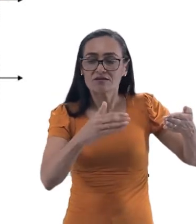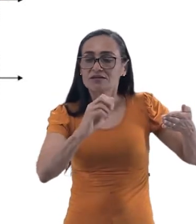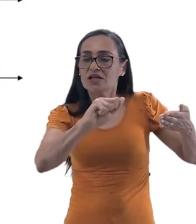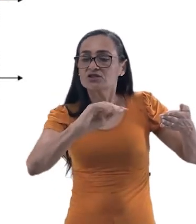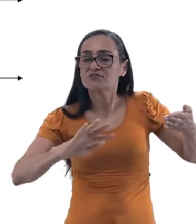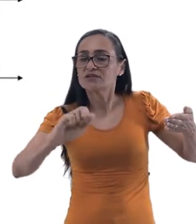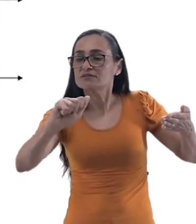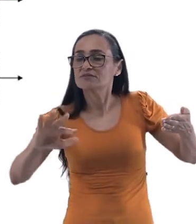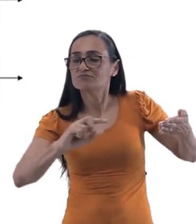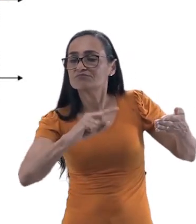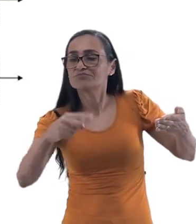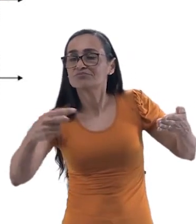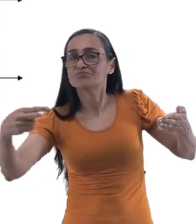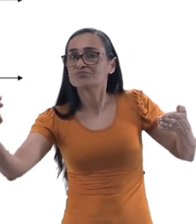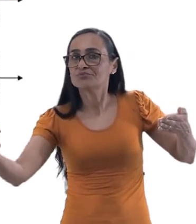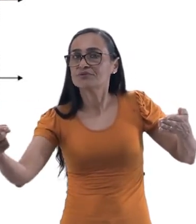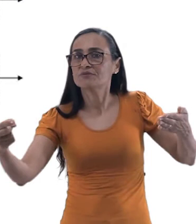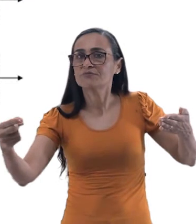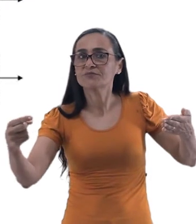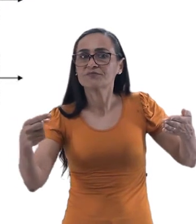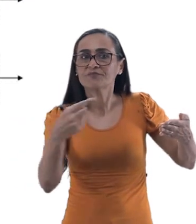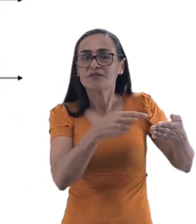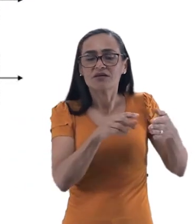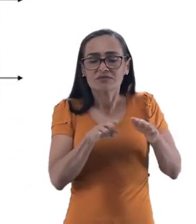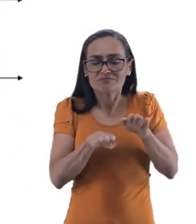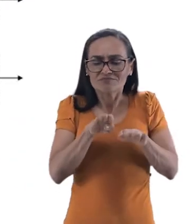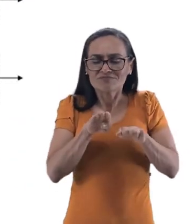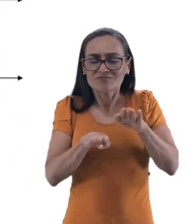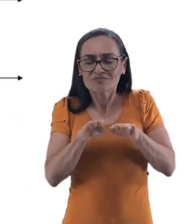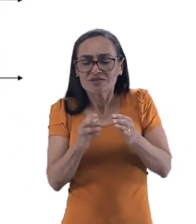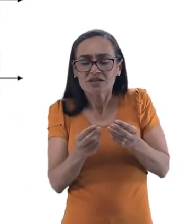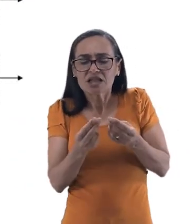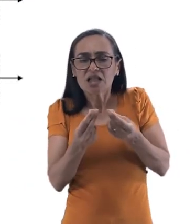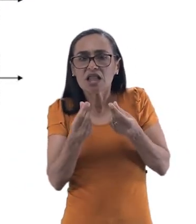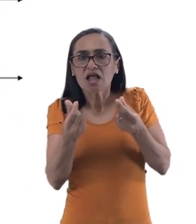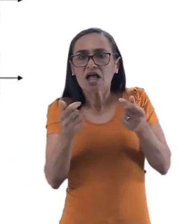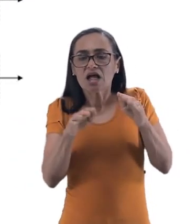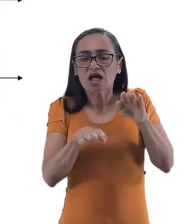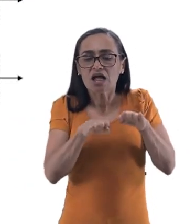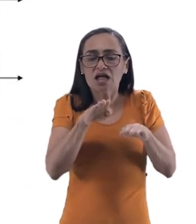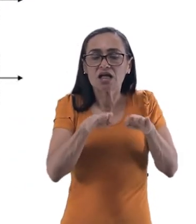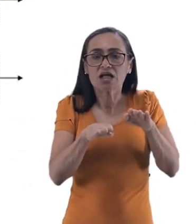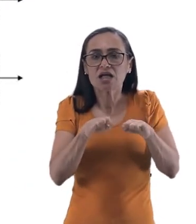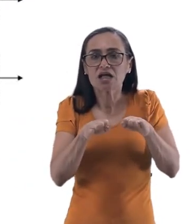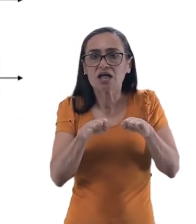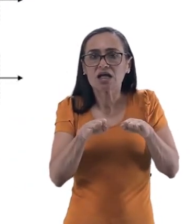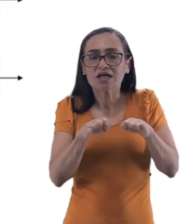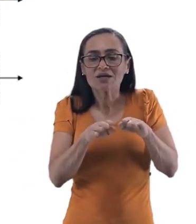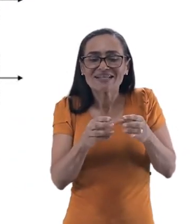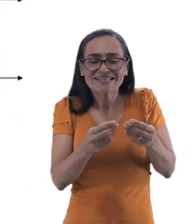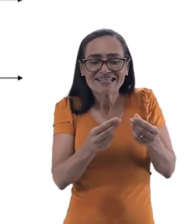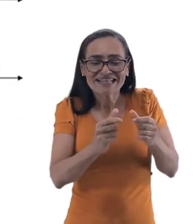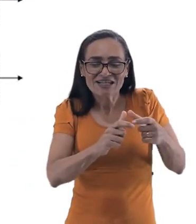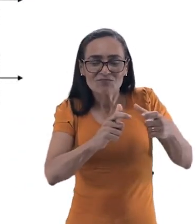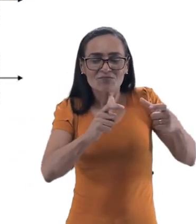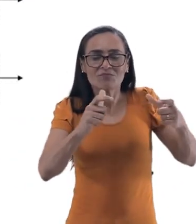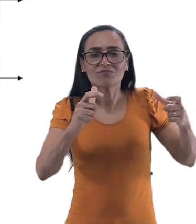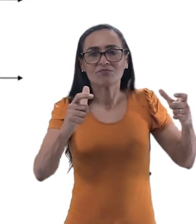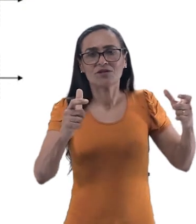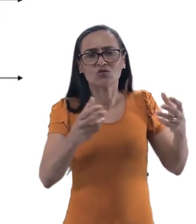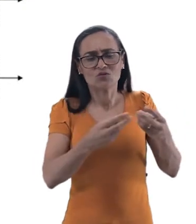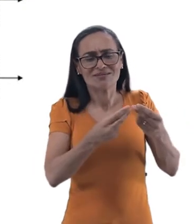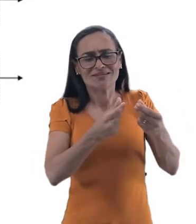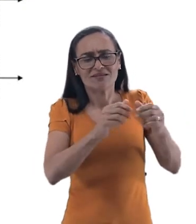ter algumas outras atividades. Esse nível de detalhamento, o quanto maior ele for,